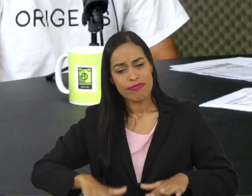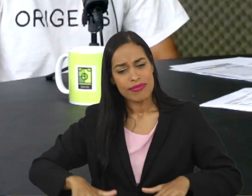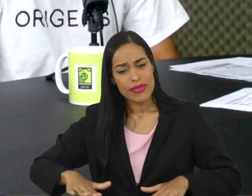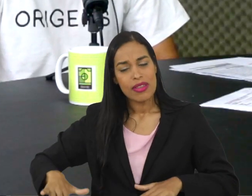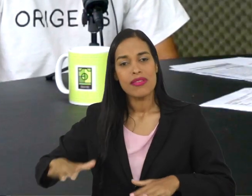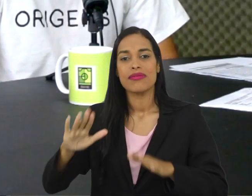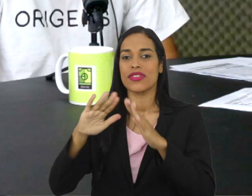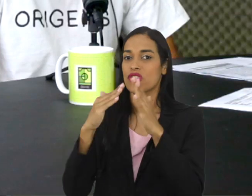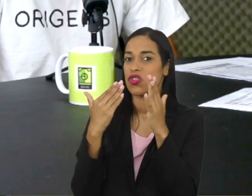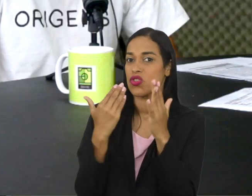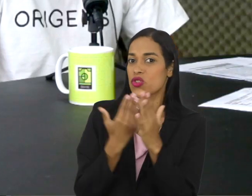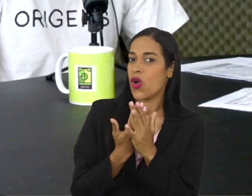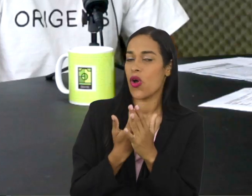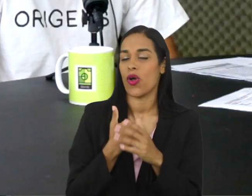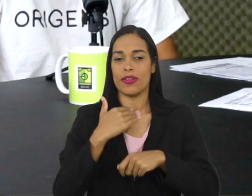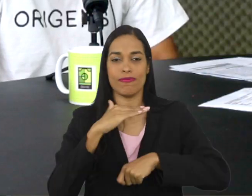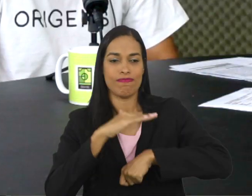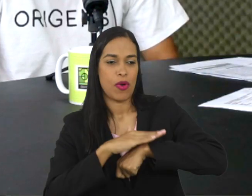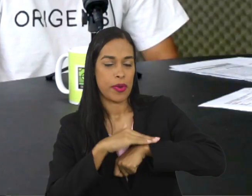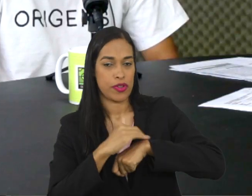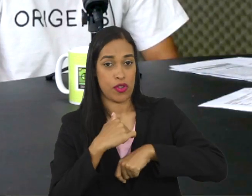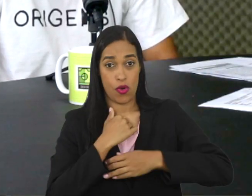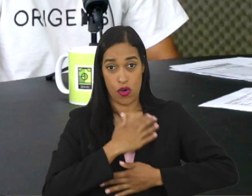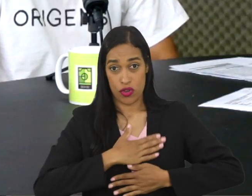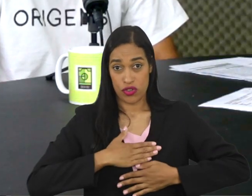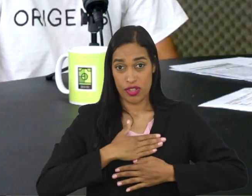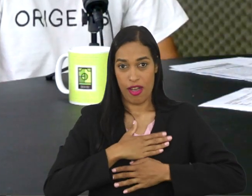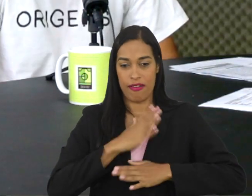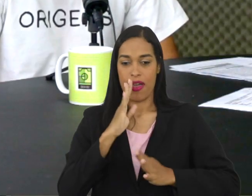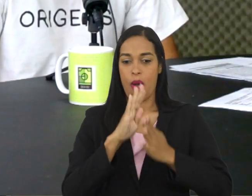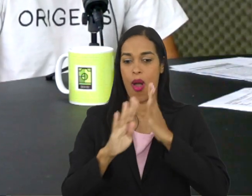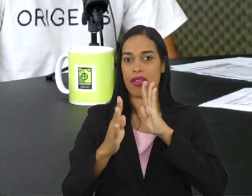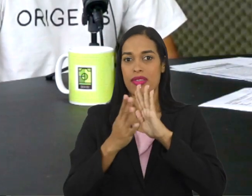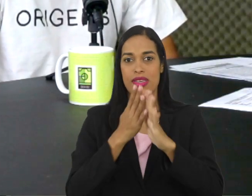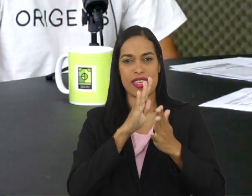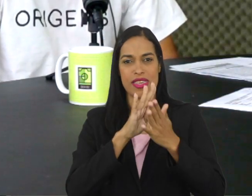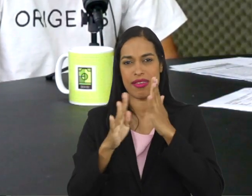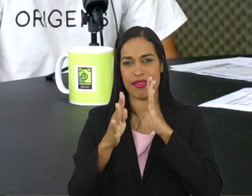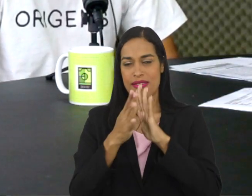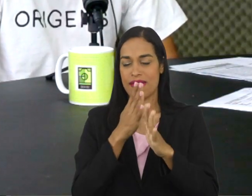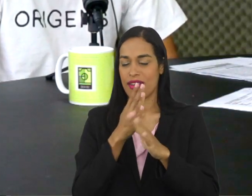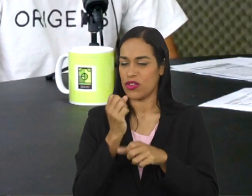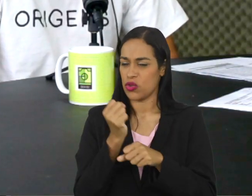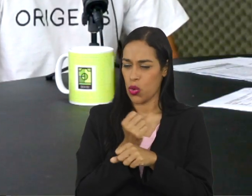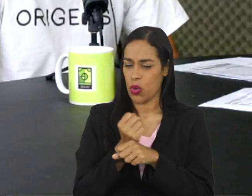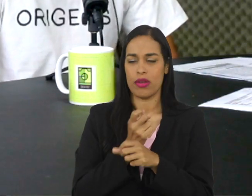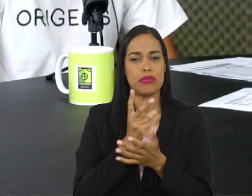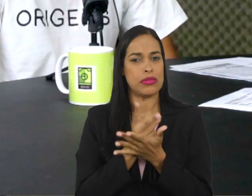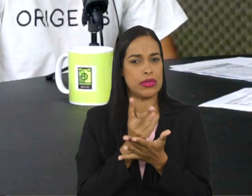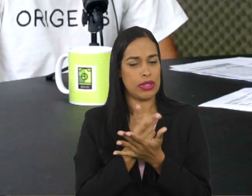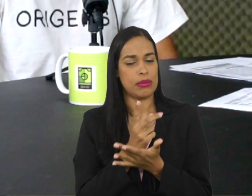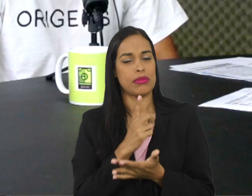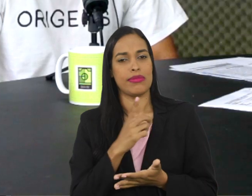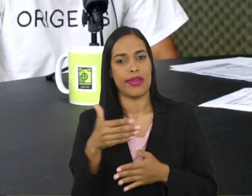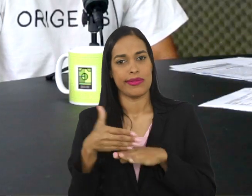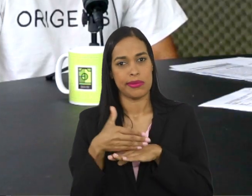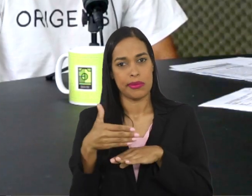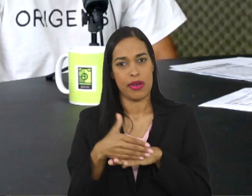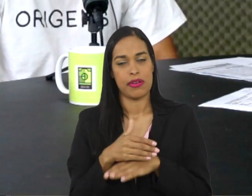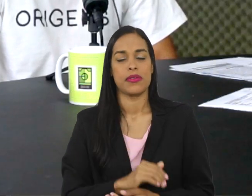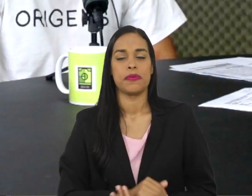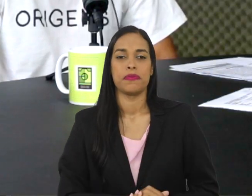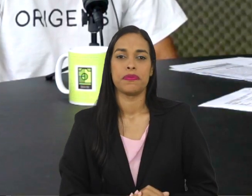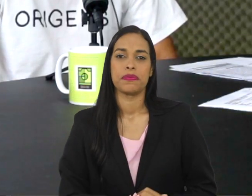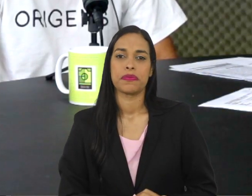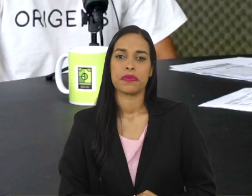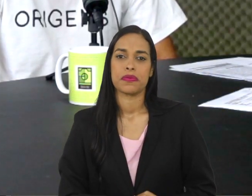que na escola, um dos momentos que eu mais gostava era de dançar quadrilha, todo ano tinha, enfim. E a partir daí eu